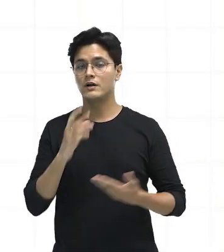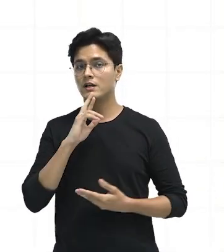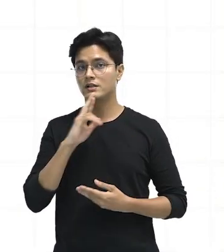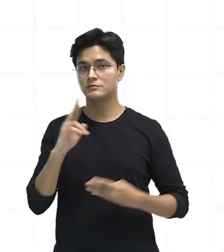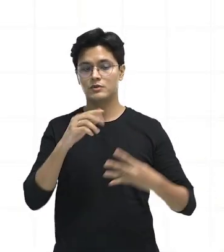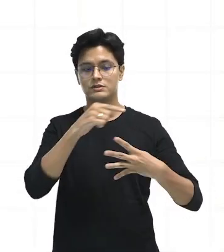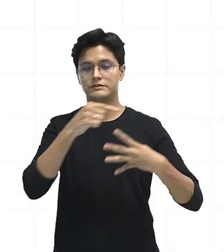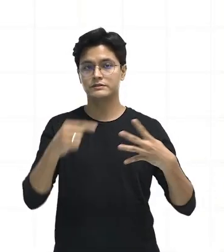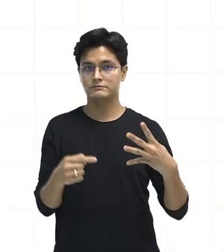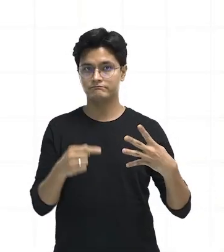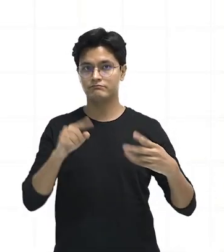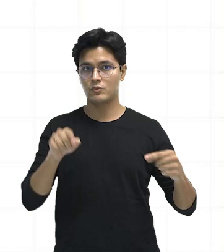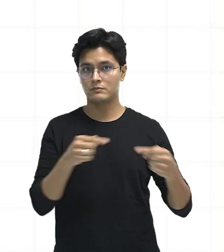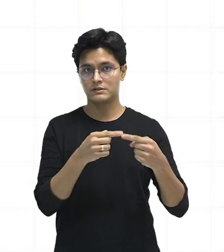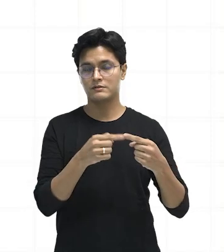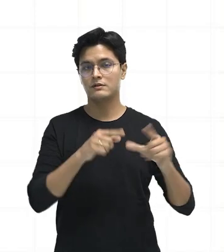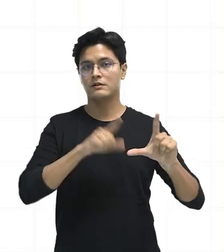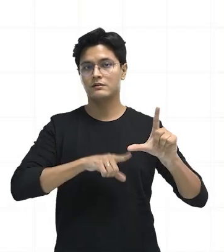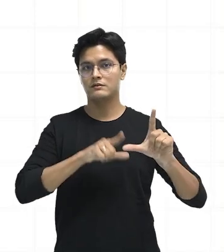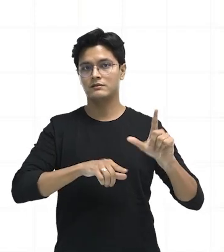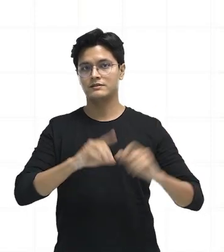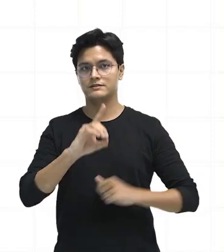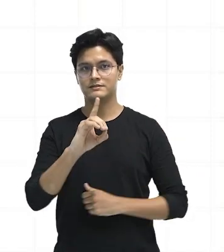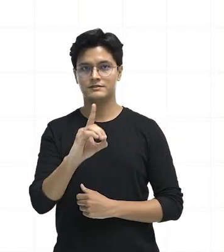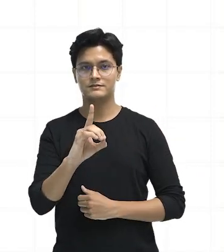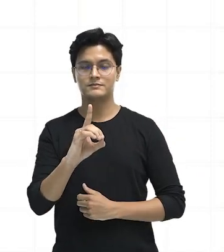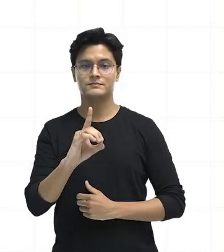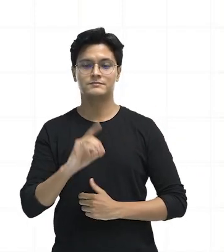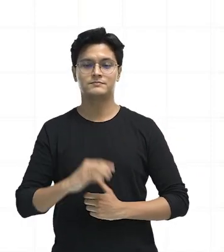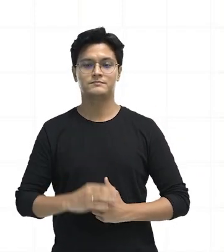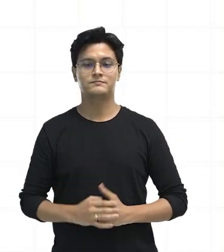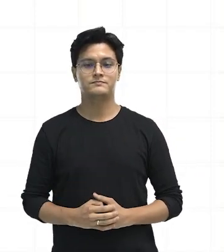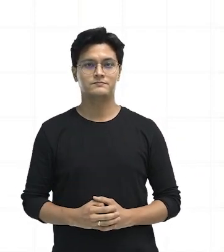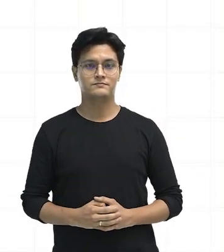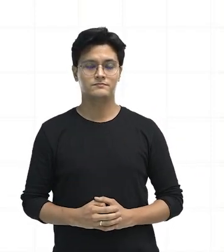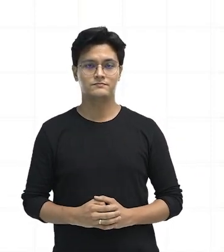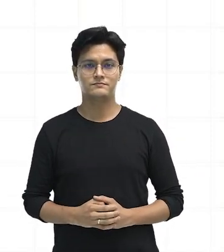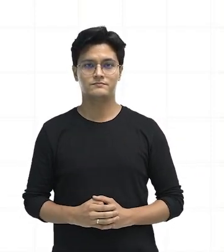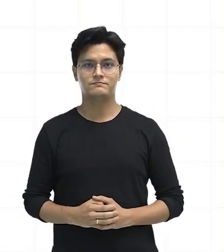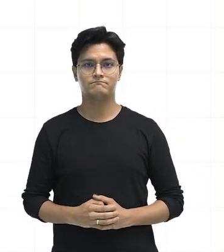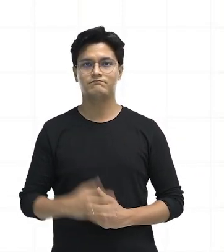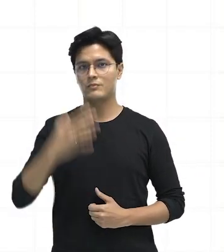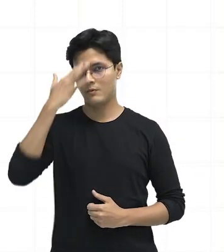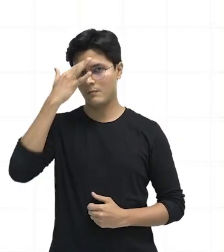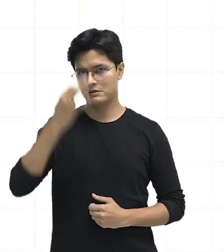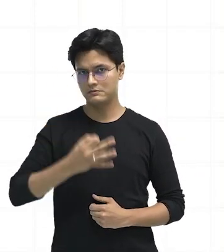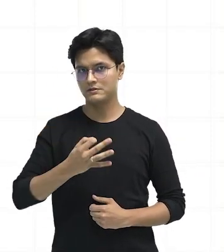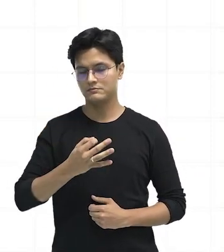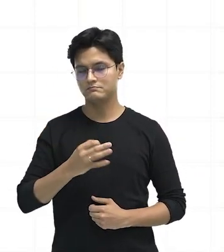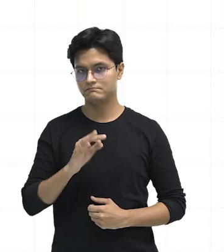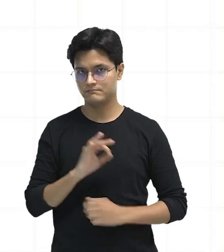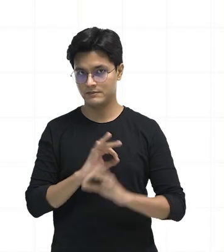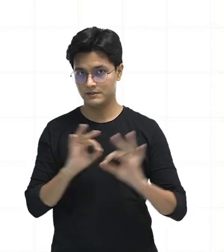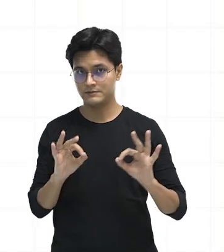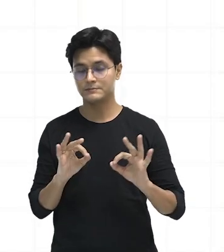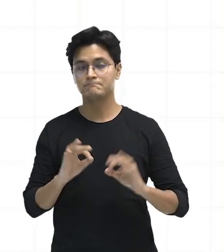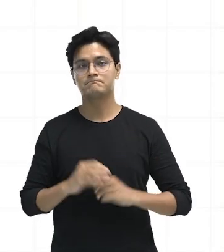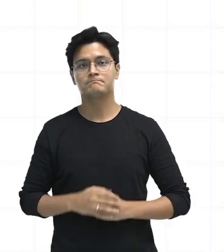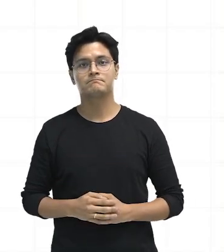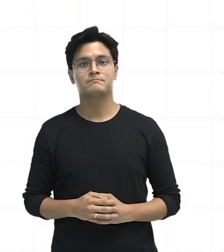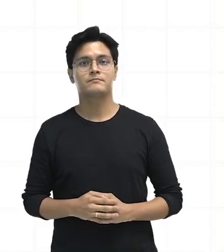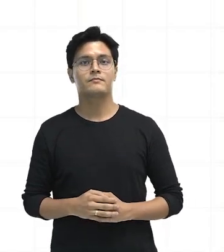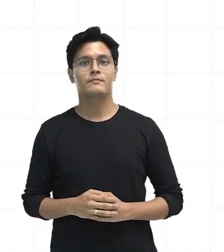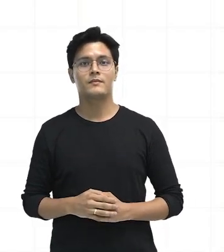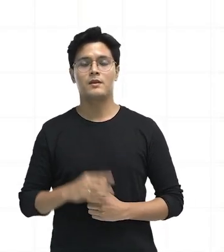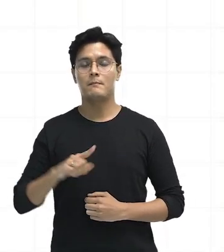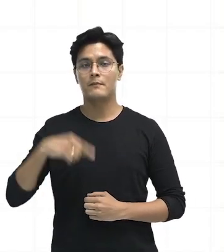correta, então, é a letra D. Tranquilo, pessoal? Belezinha? Compreenderam? Espero que sim, tá bom?